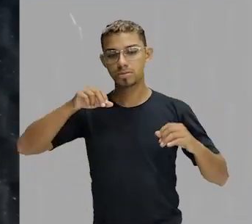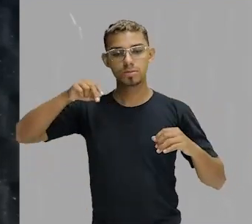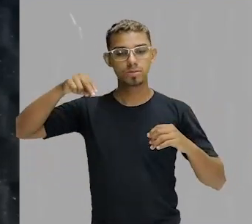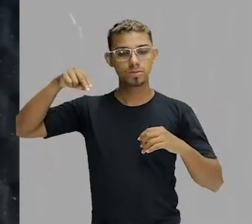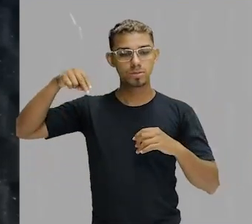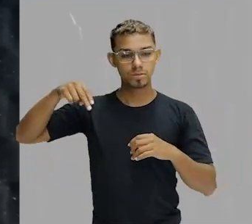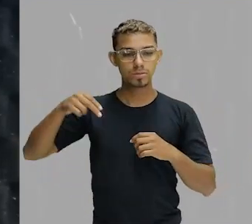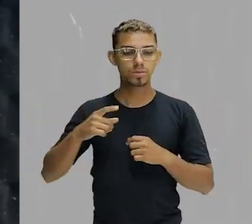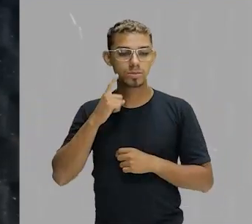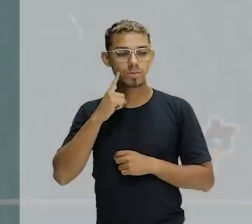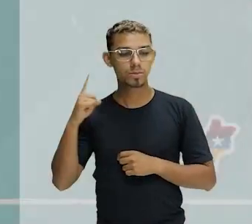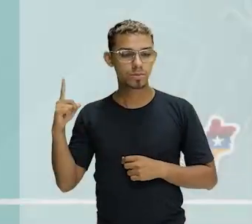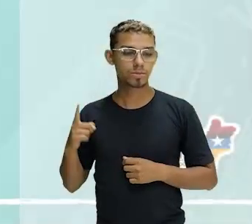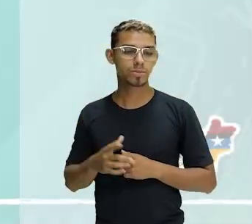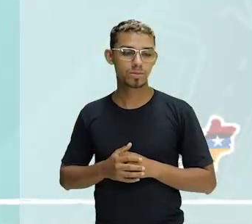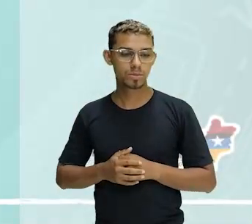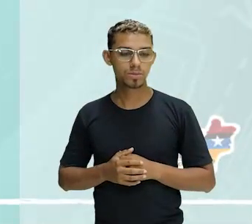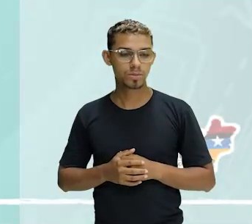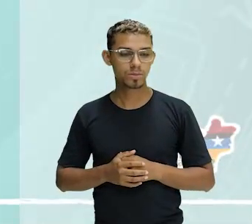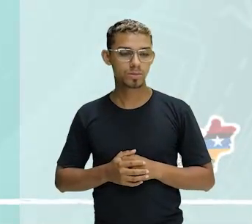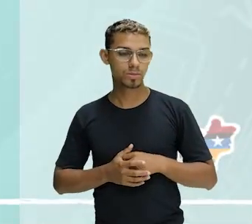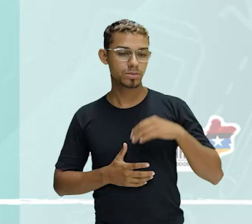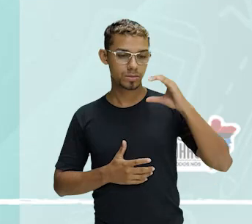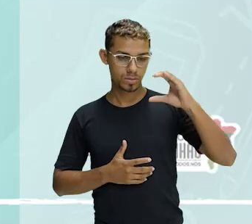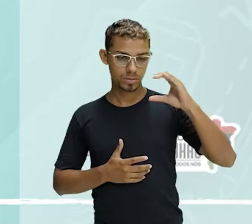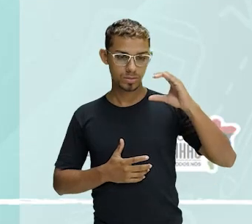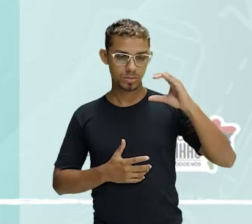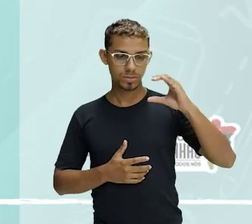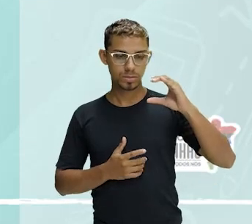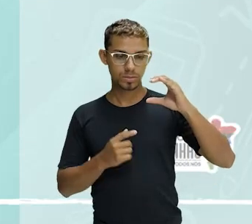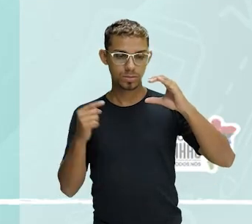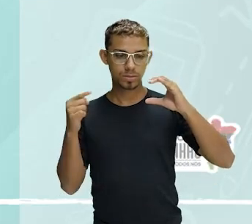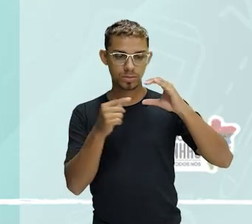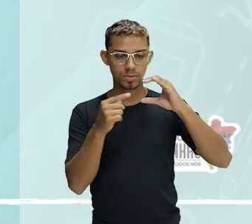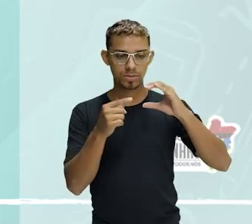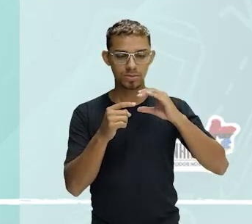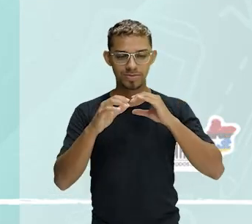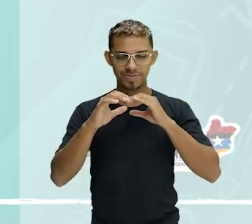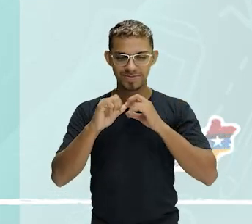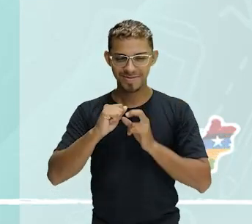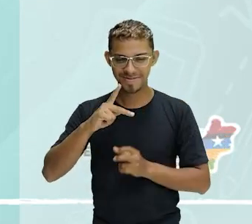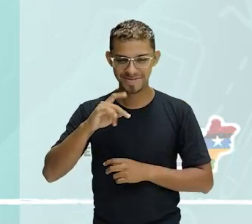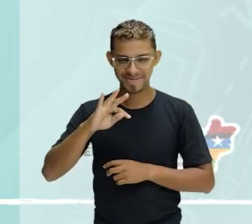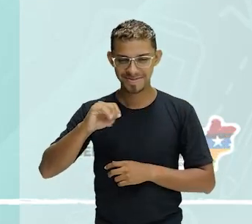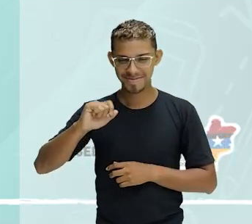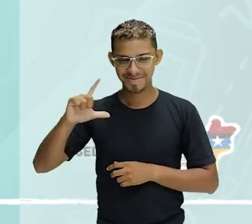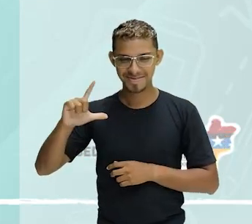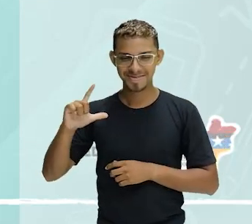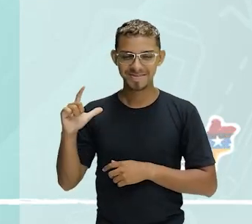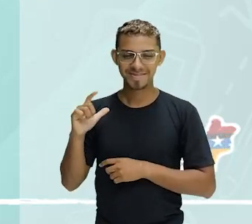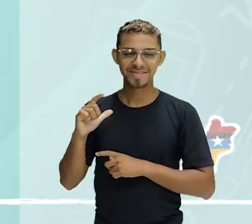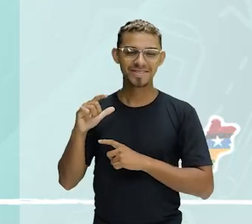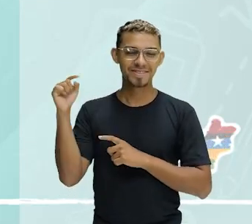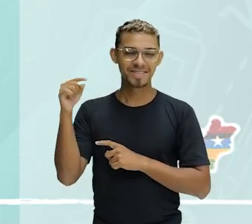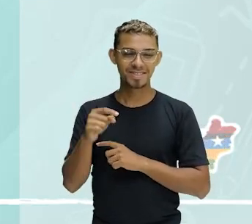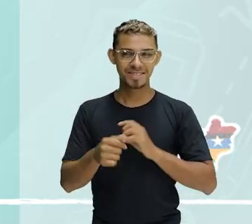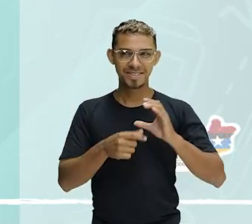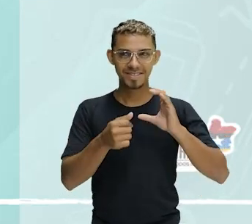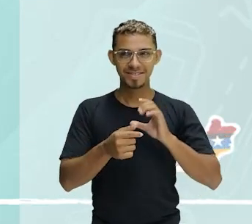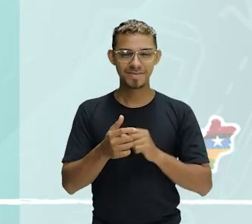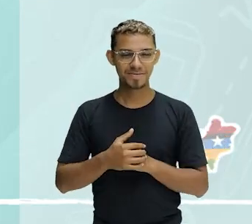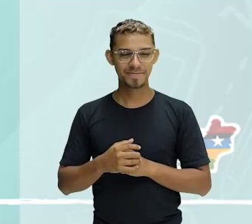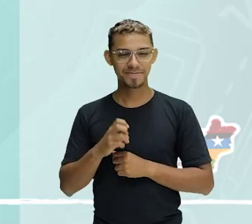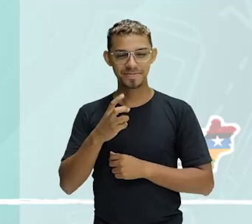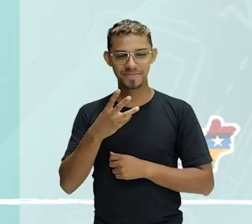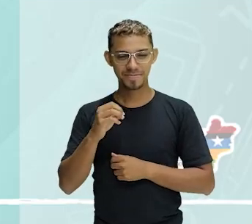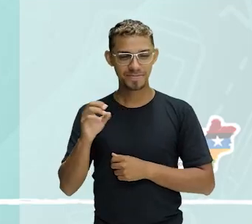isso? Quem é o capital inicial? Não é a banda, tá? Aqui é valor monetário. Então, aqui eu tenho R$300, que ele falou